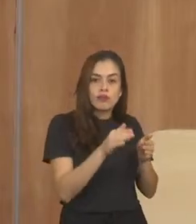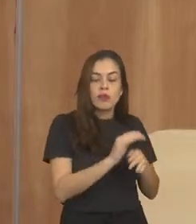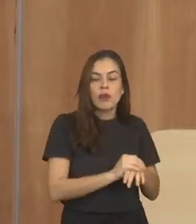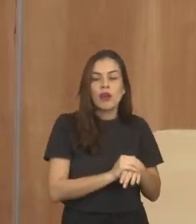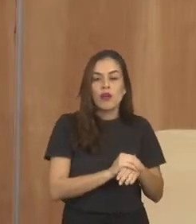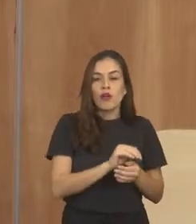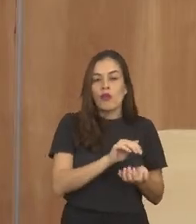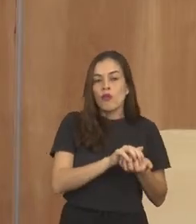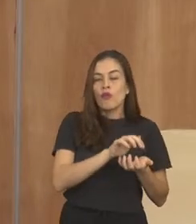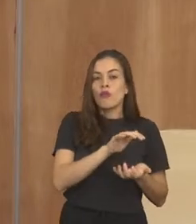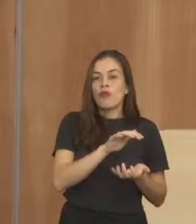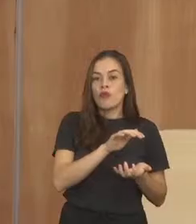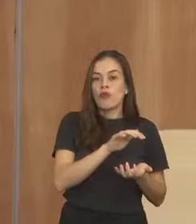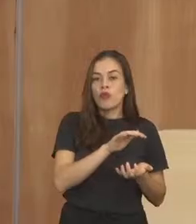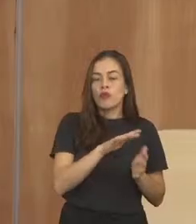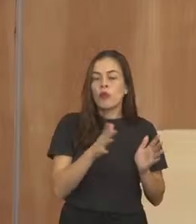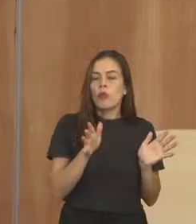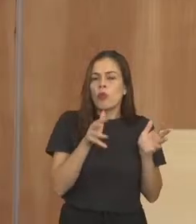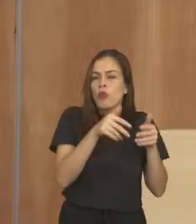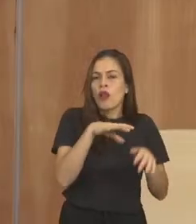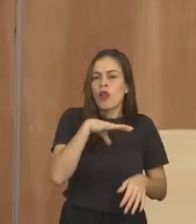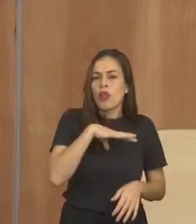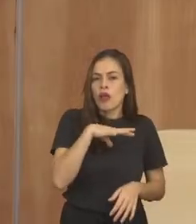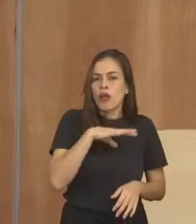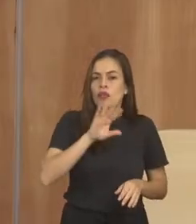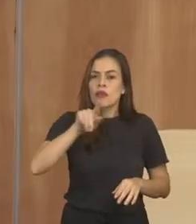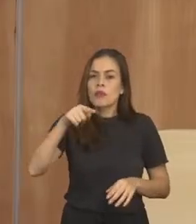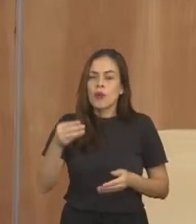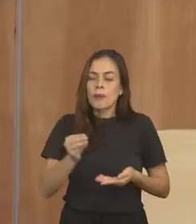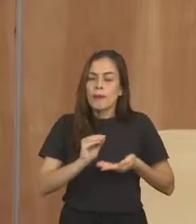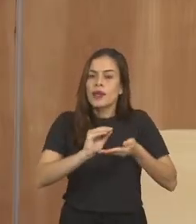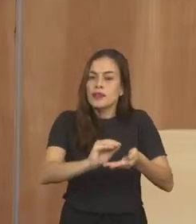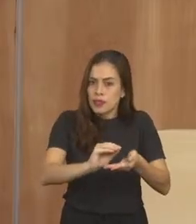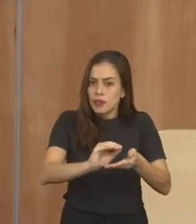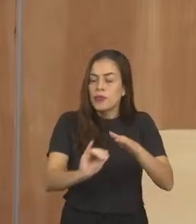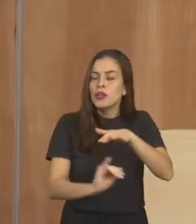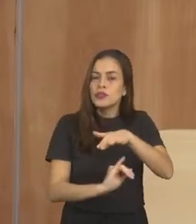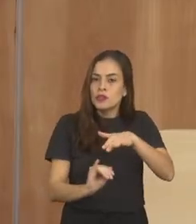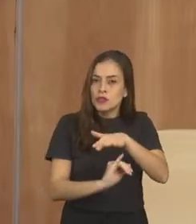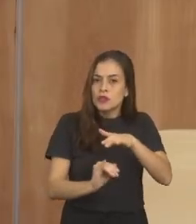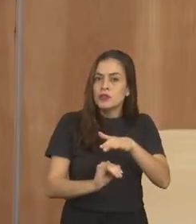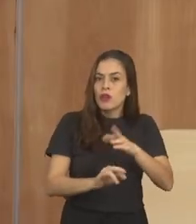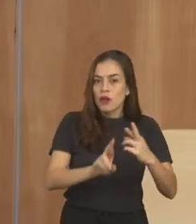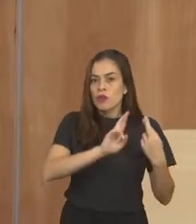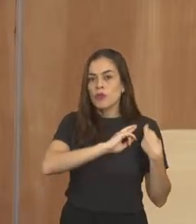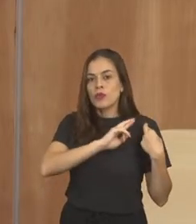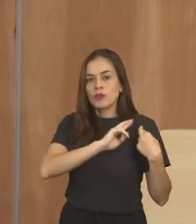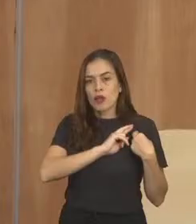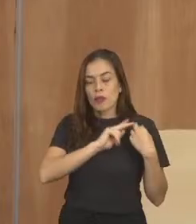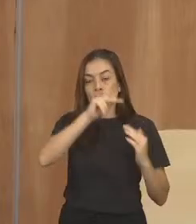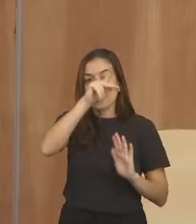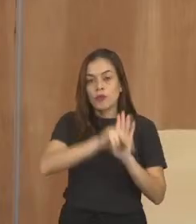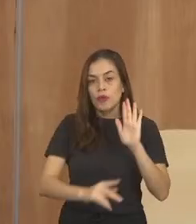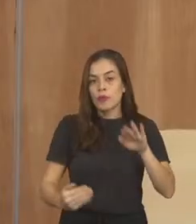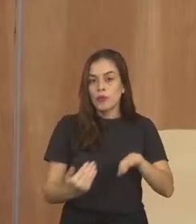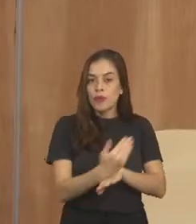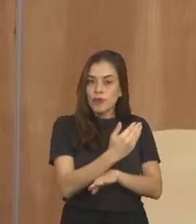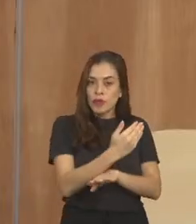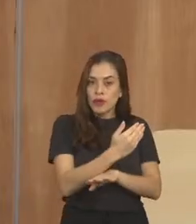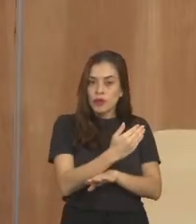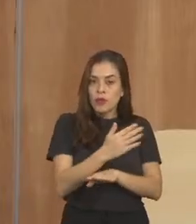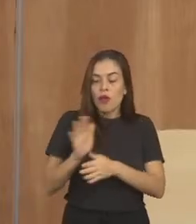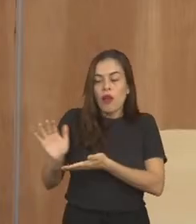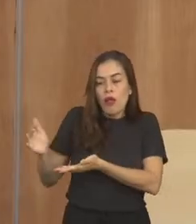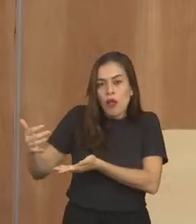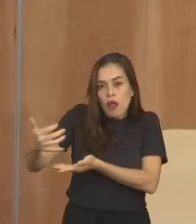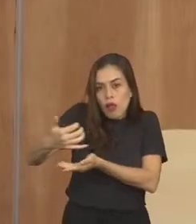municipal e repassado integralmente à entidade responsável pelo projeto aprovado. Os recursos